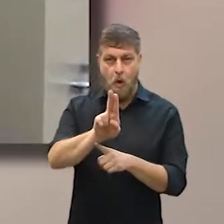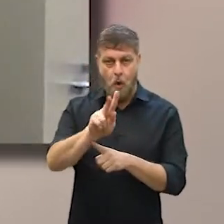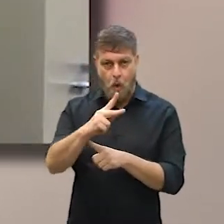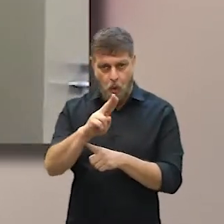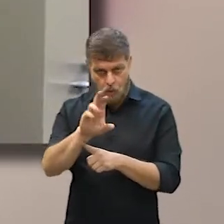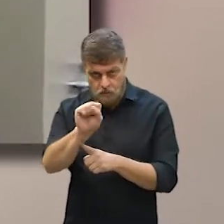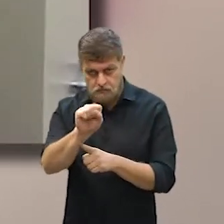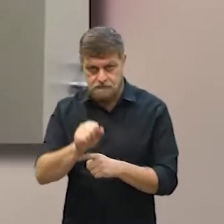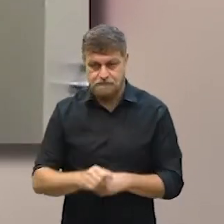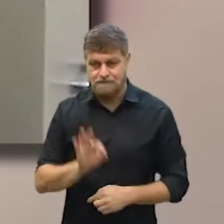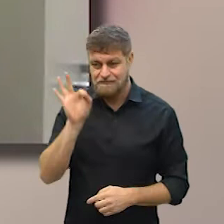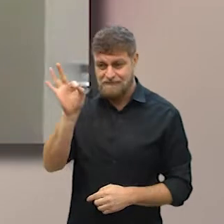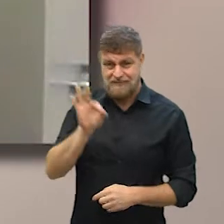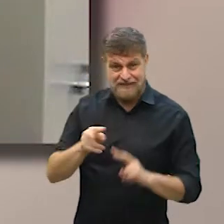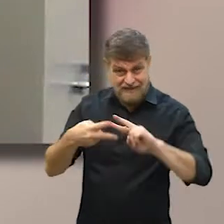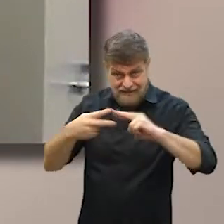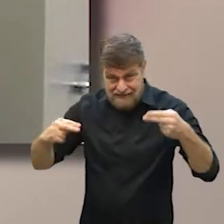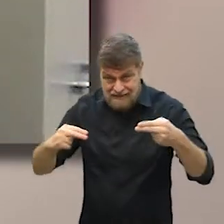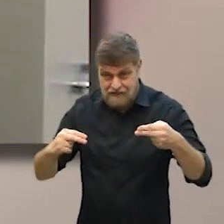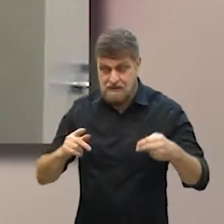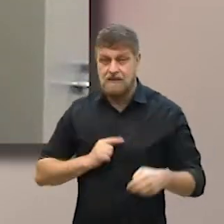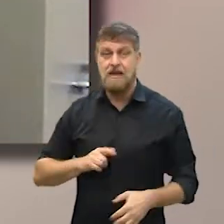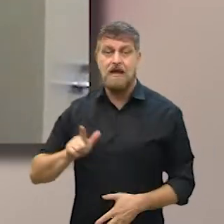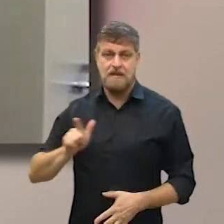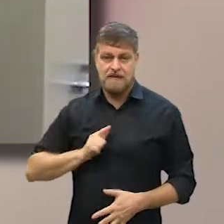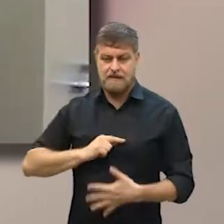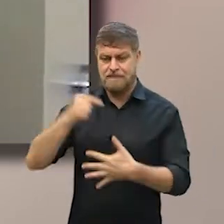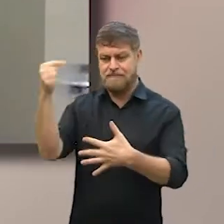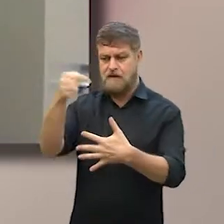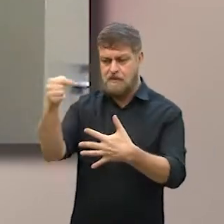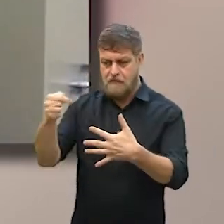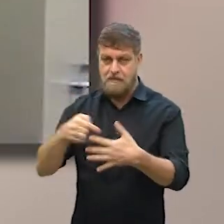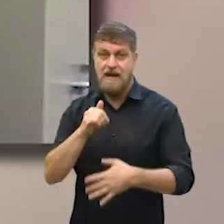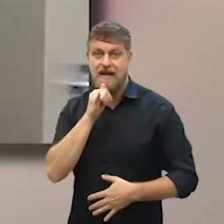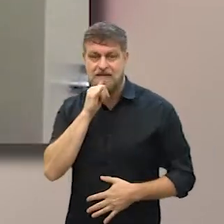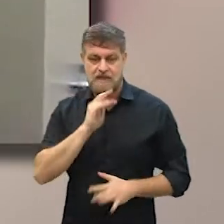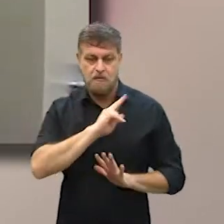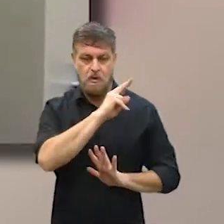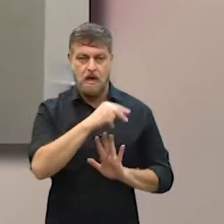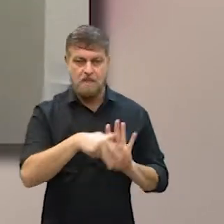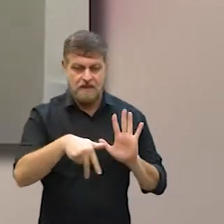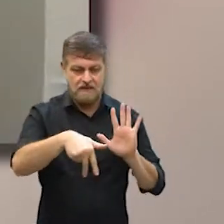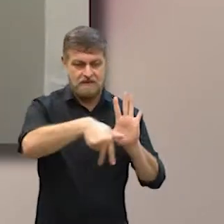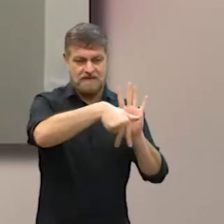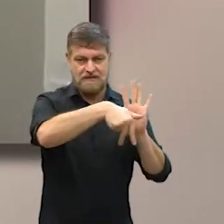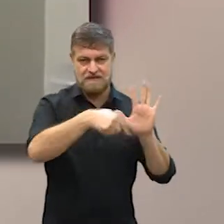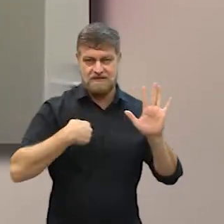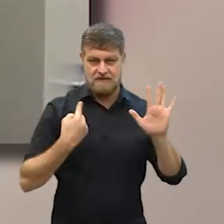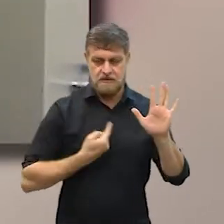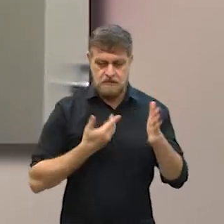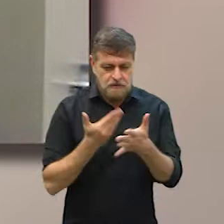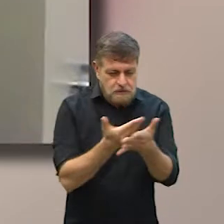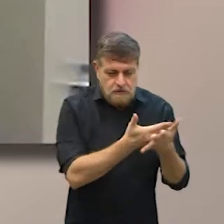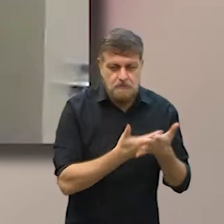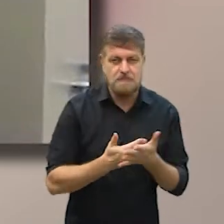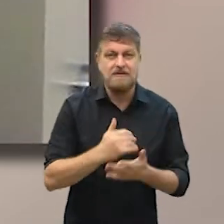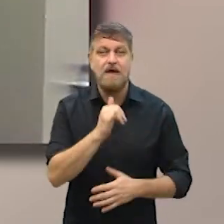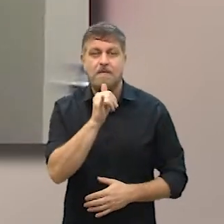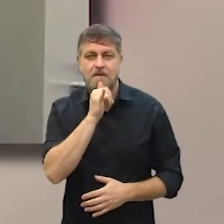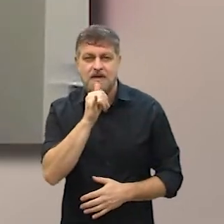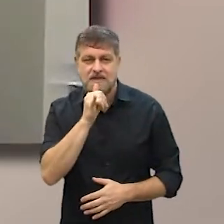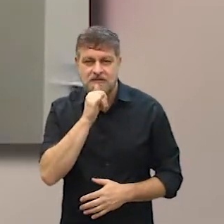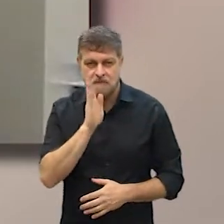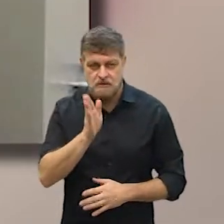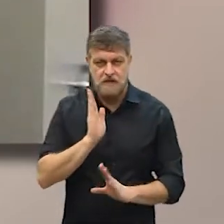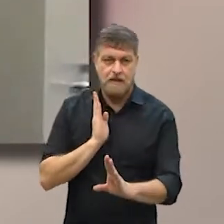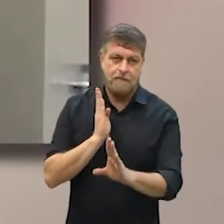mas o percentual genético não é tudo tem outros fatores fatores ambientais na que a gente estuda